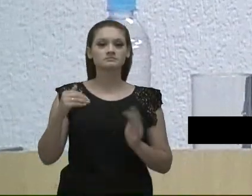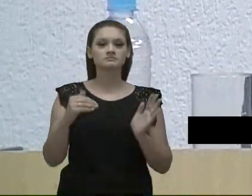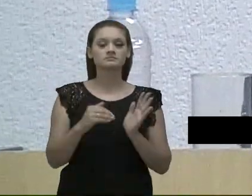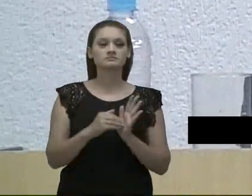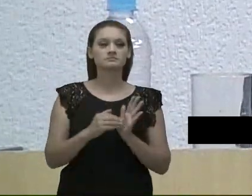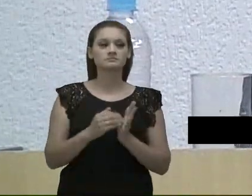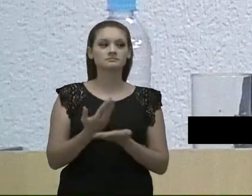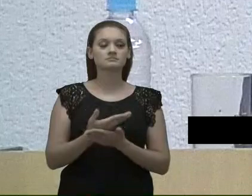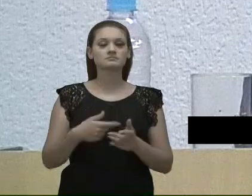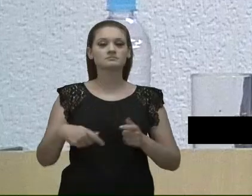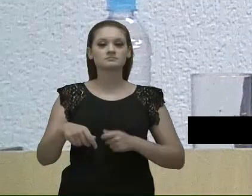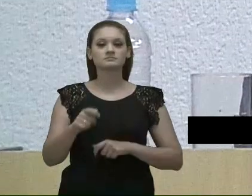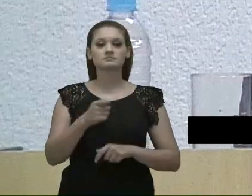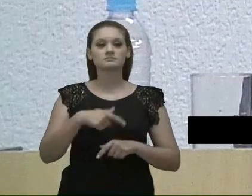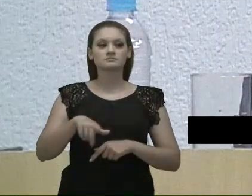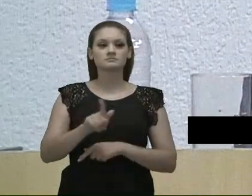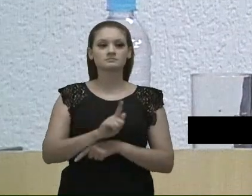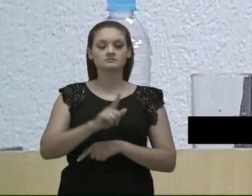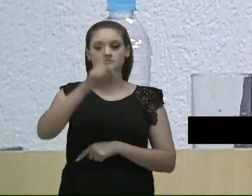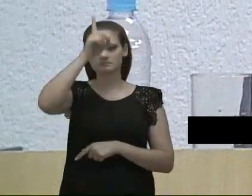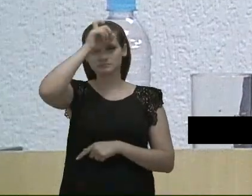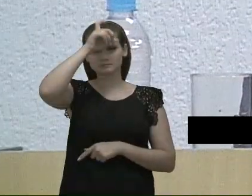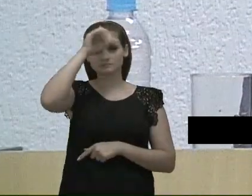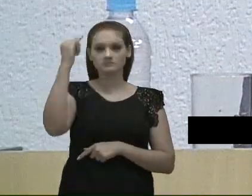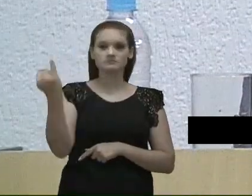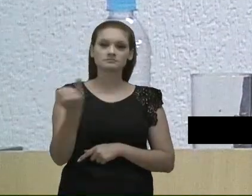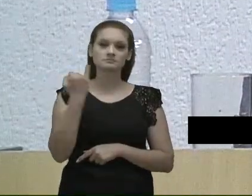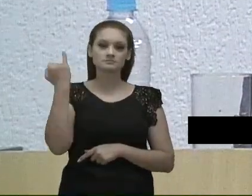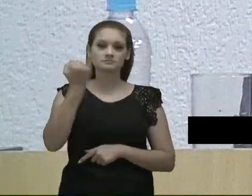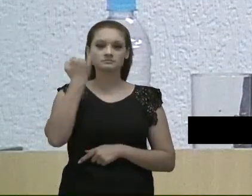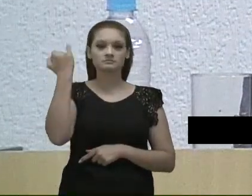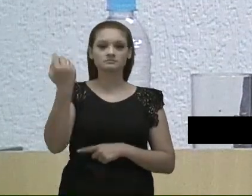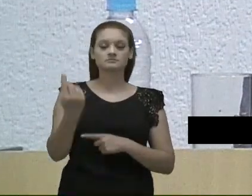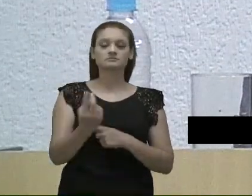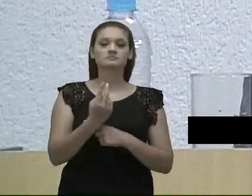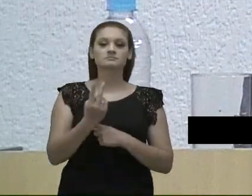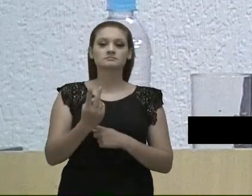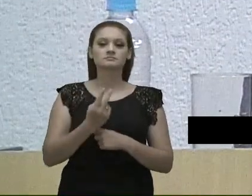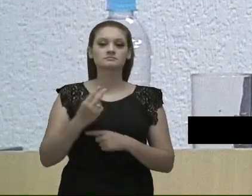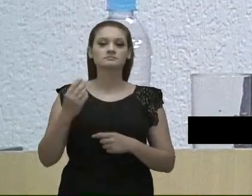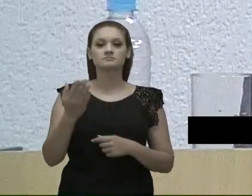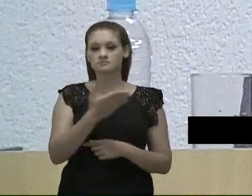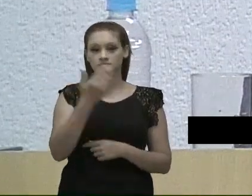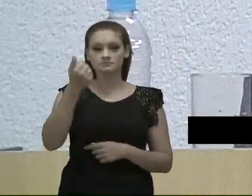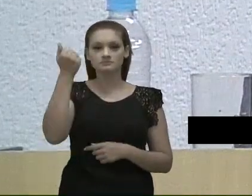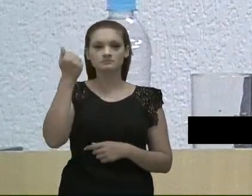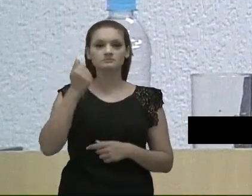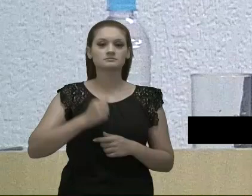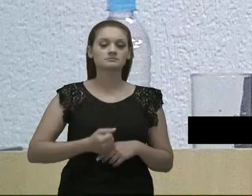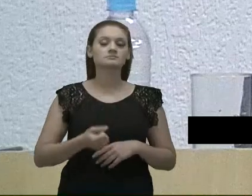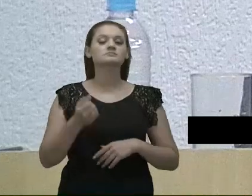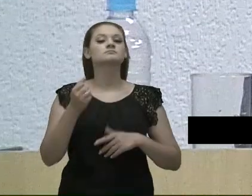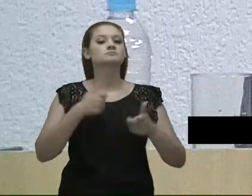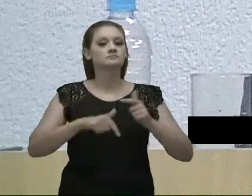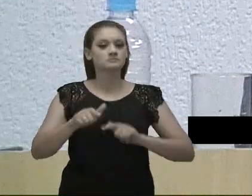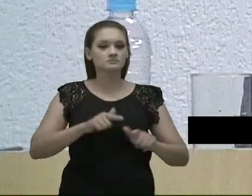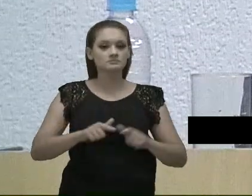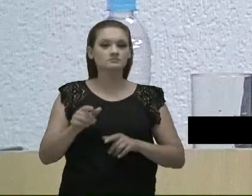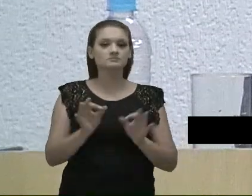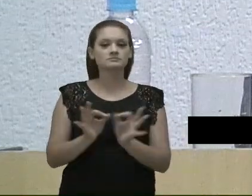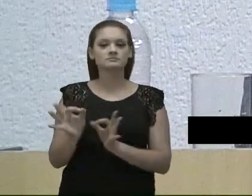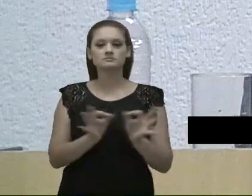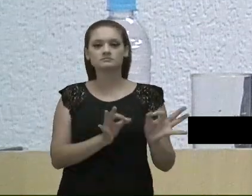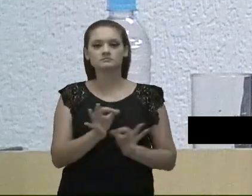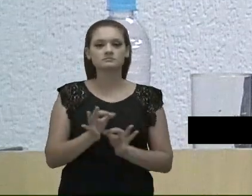gestão hospitalar, eu sei o quanto é importante e impacta na vida do cidadão, trazendo mais qualidade nos processos, nas